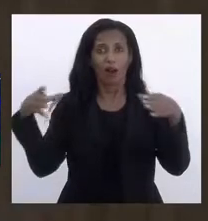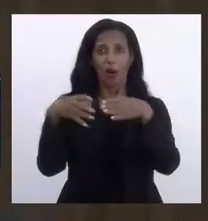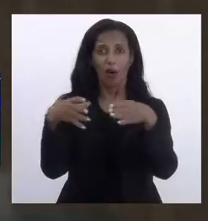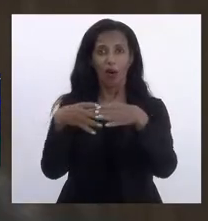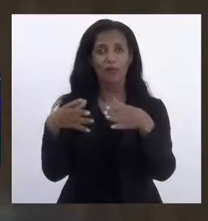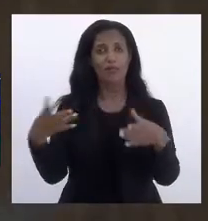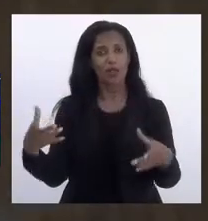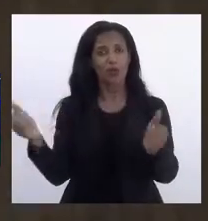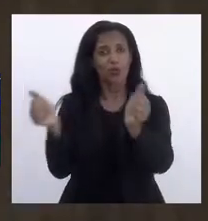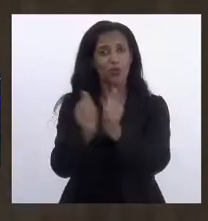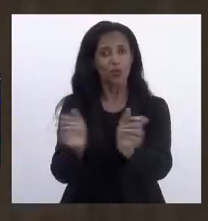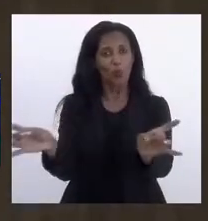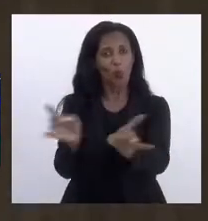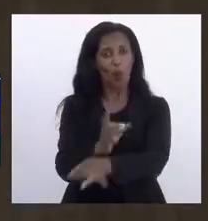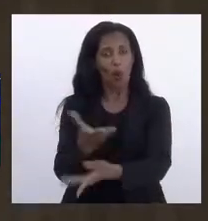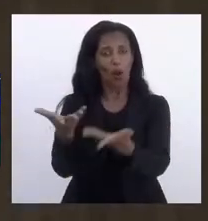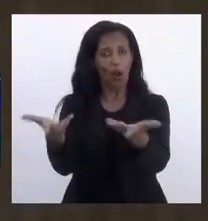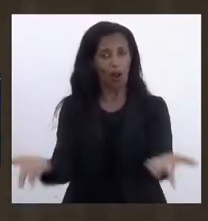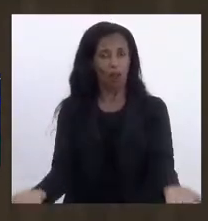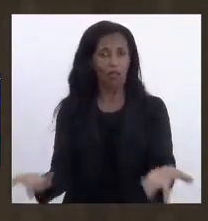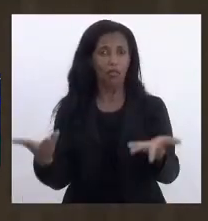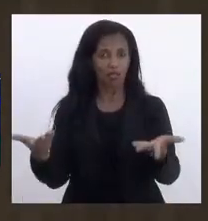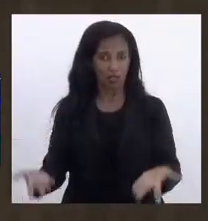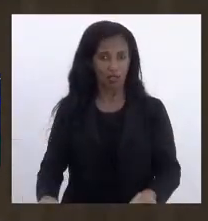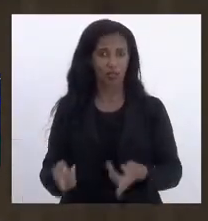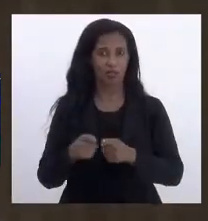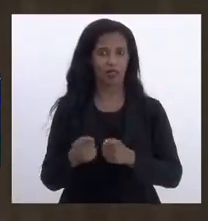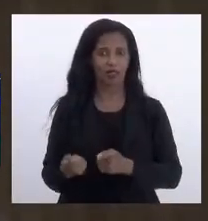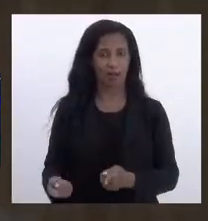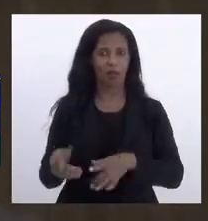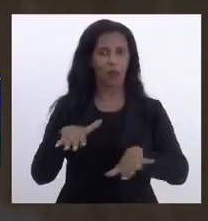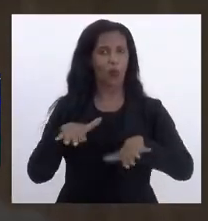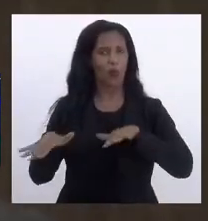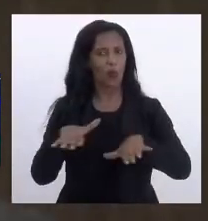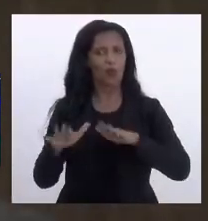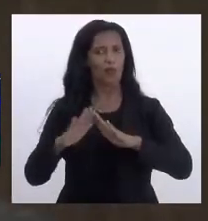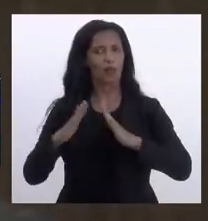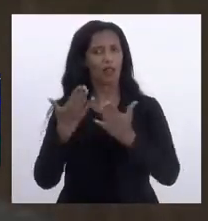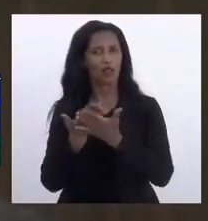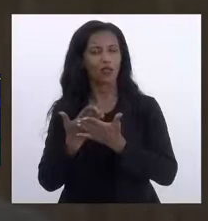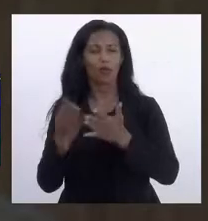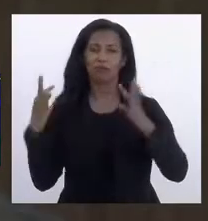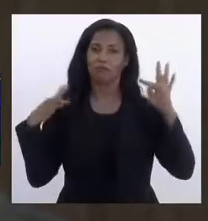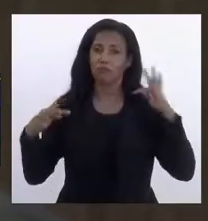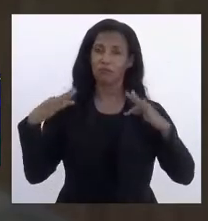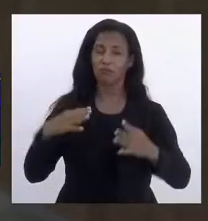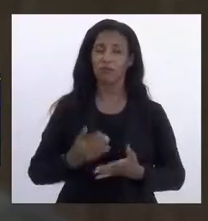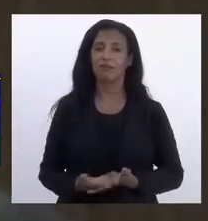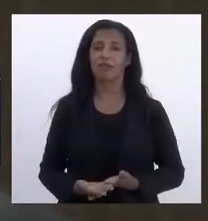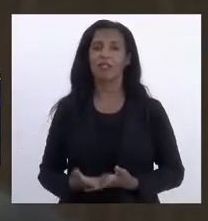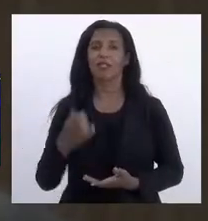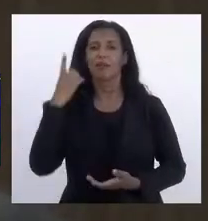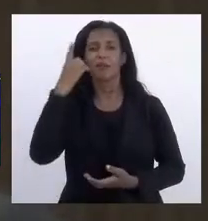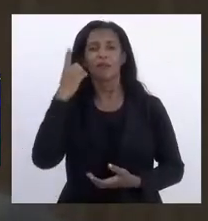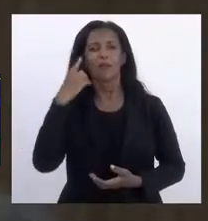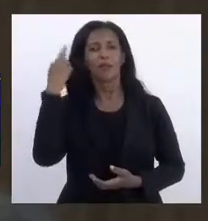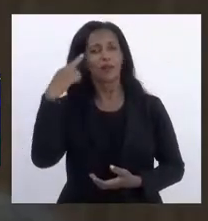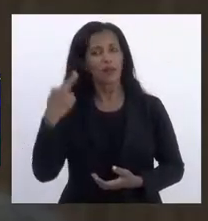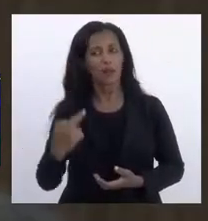na luta e na disposição. Deixo aqui também oferecida ao movimento da Escola de Turismo e também a deputada